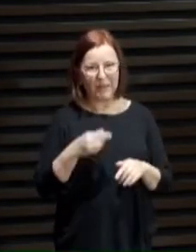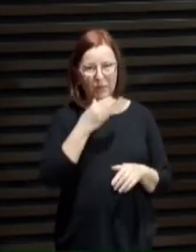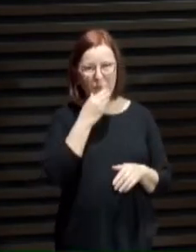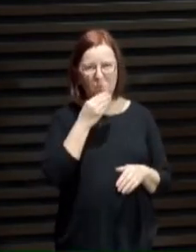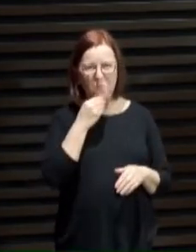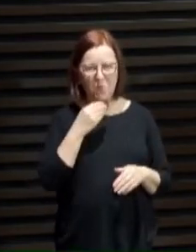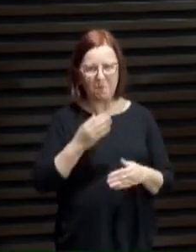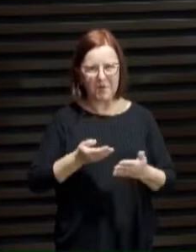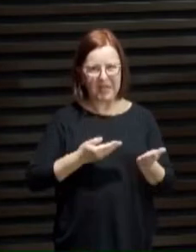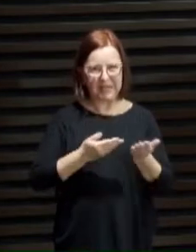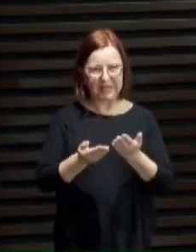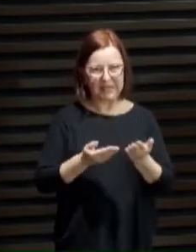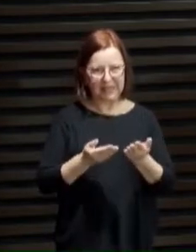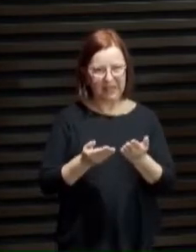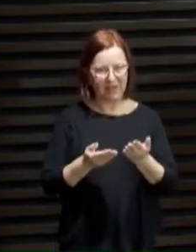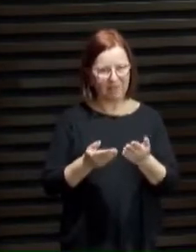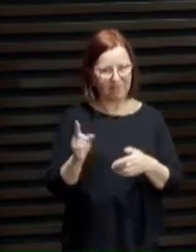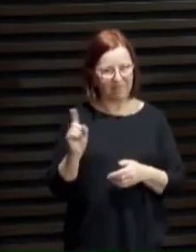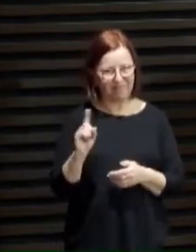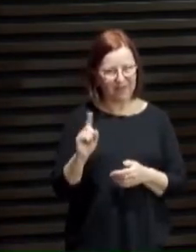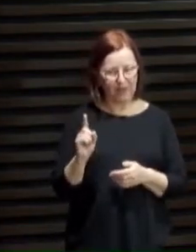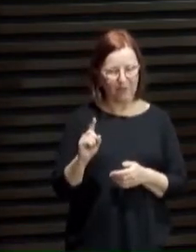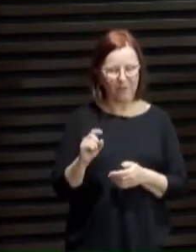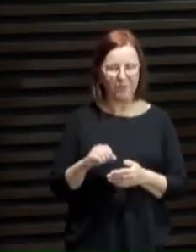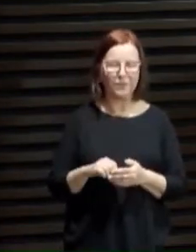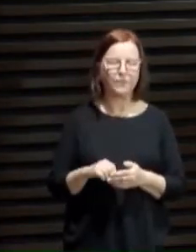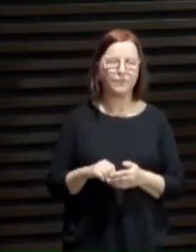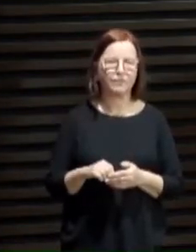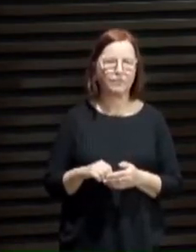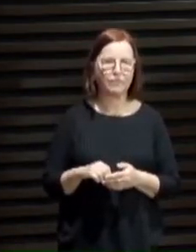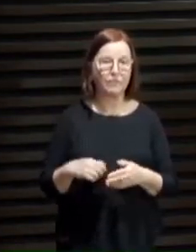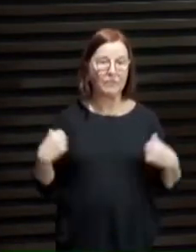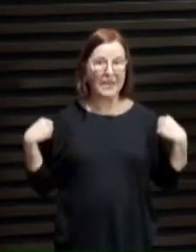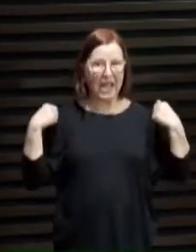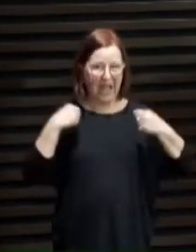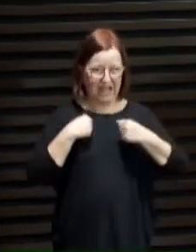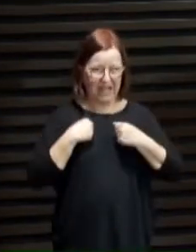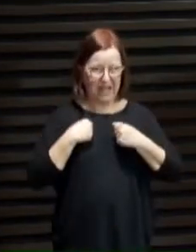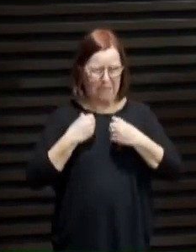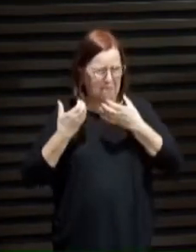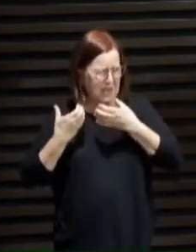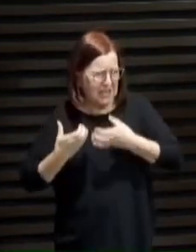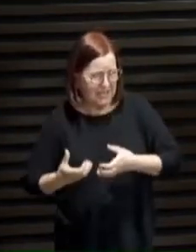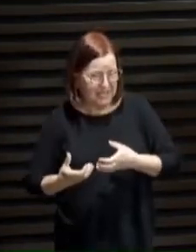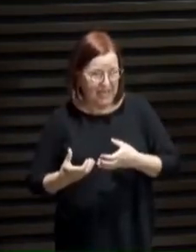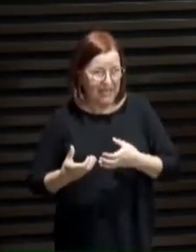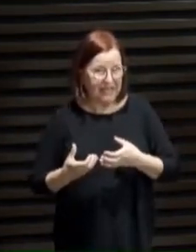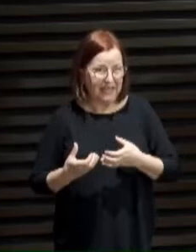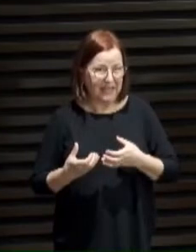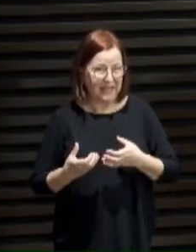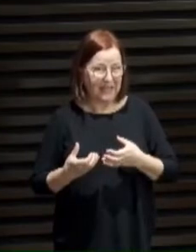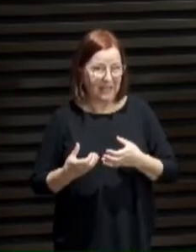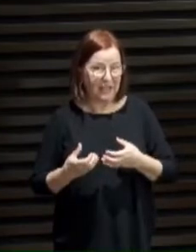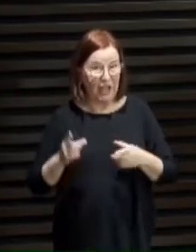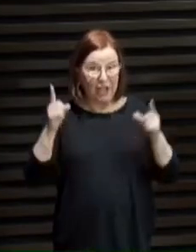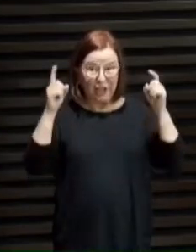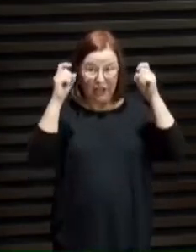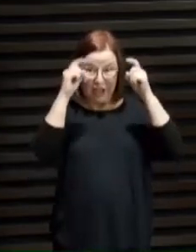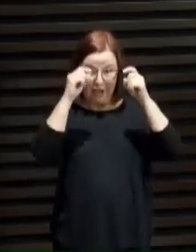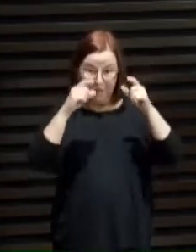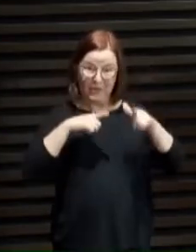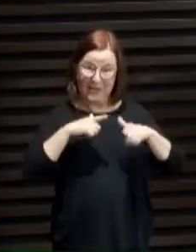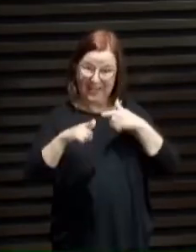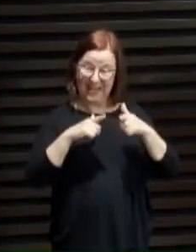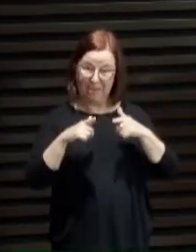está munido de túnica, porque, como eu disse para vocês, a capa é pesada, a capa não favorece o trabalho, a capa não